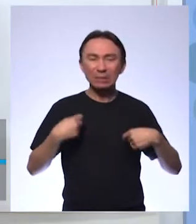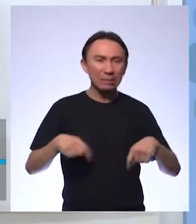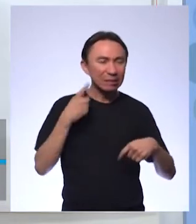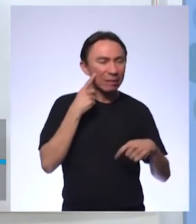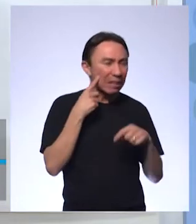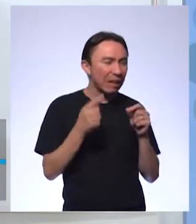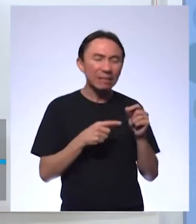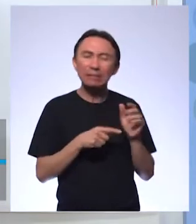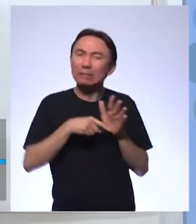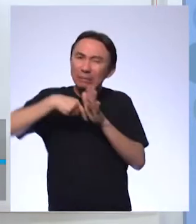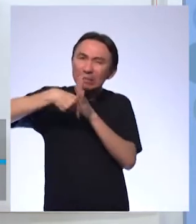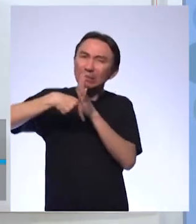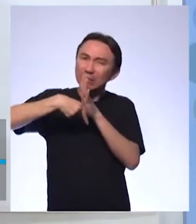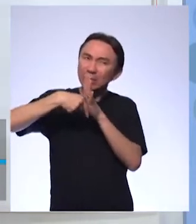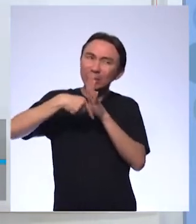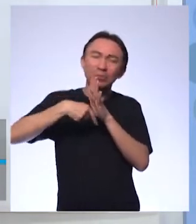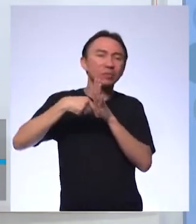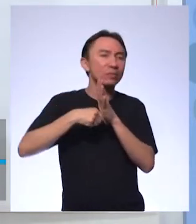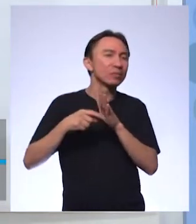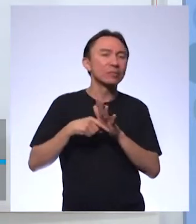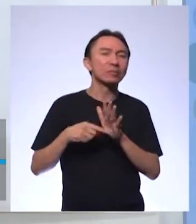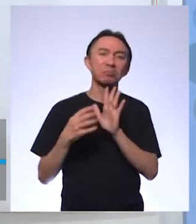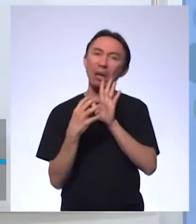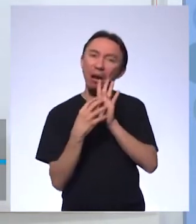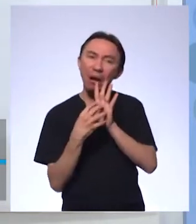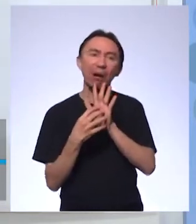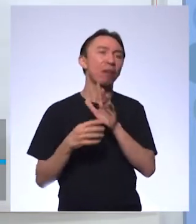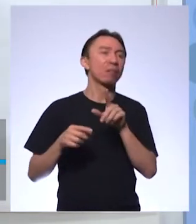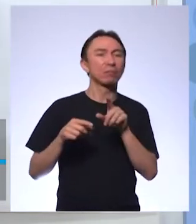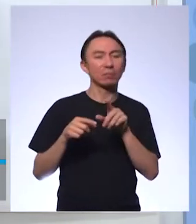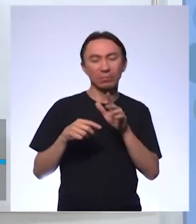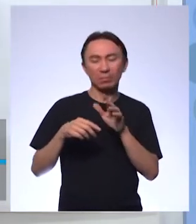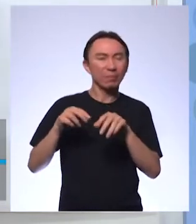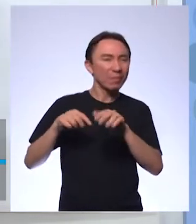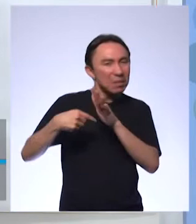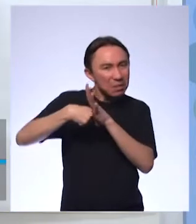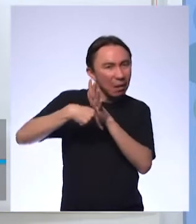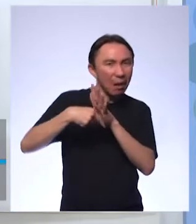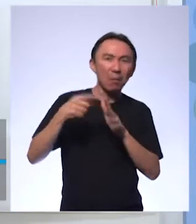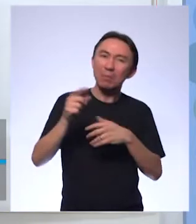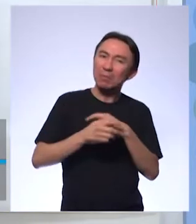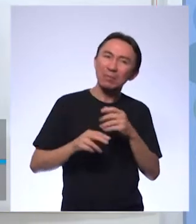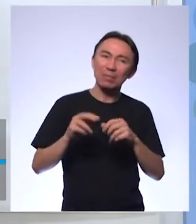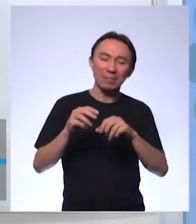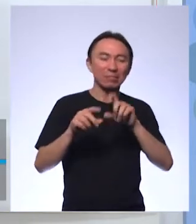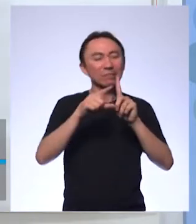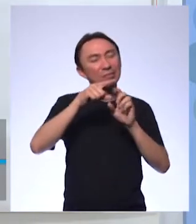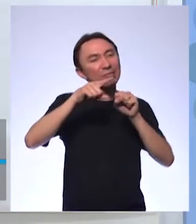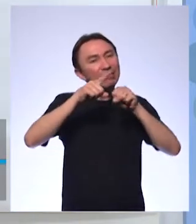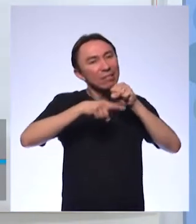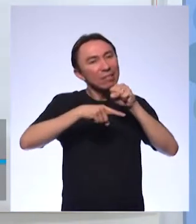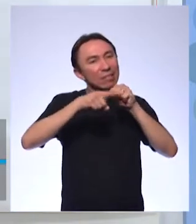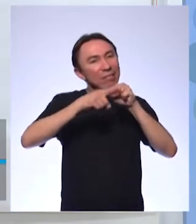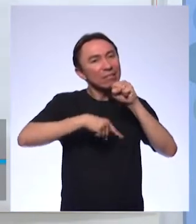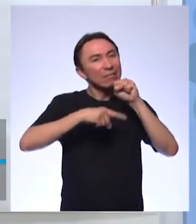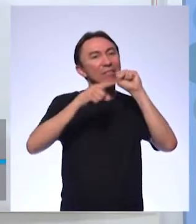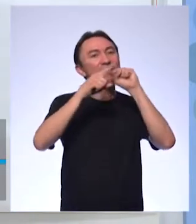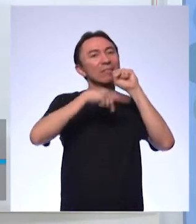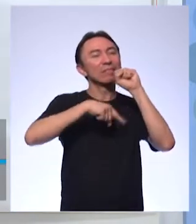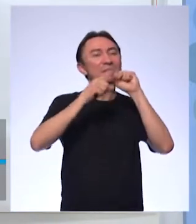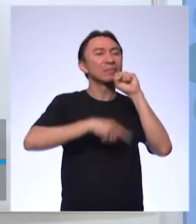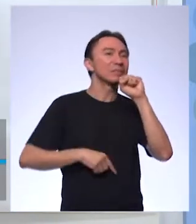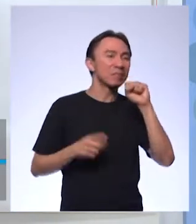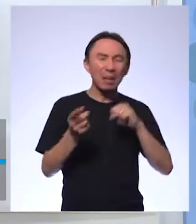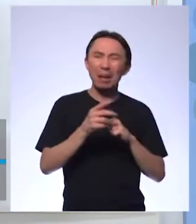de sífilis, etc. Porque é uma doença muito grave, eu vou explicar por quê. Ela parece uma feridinha na região